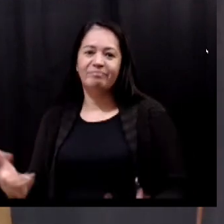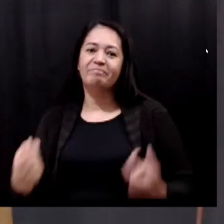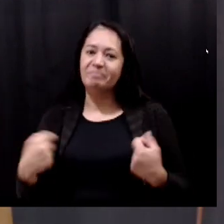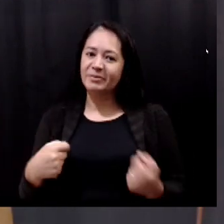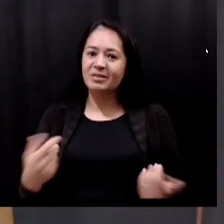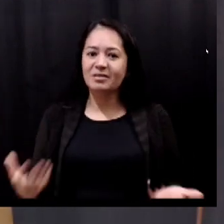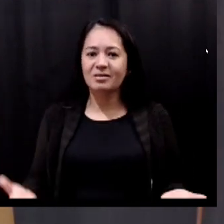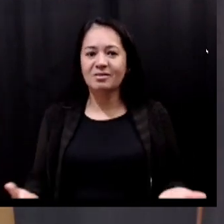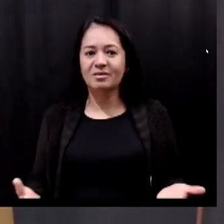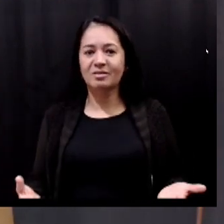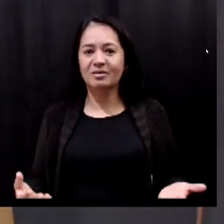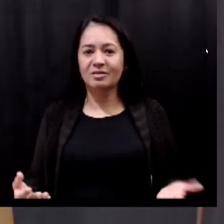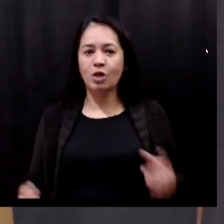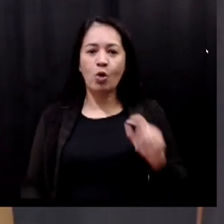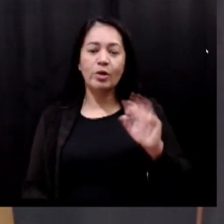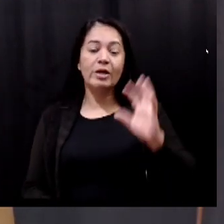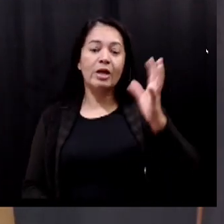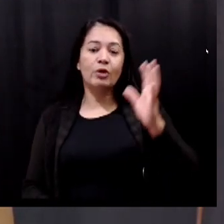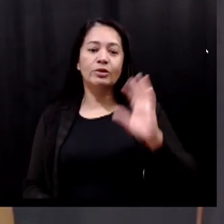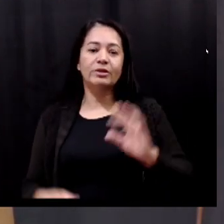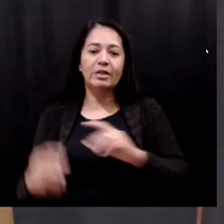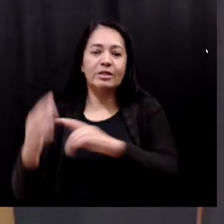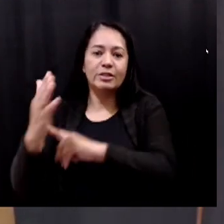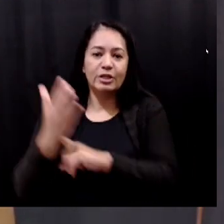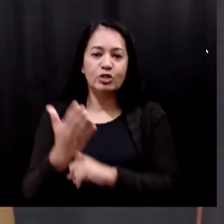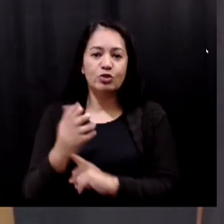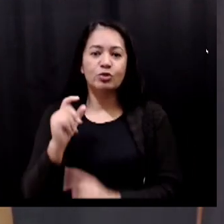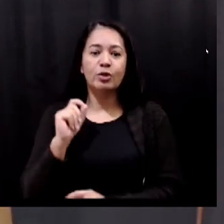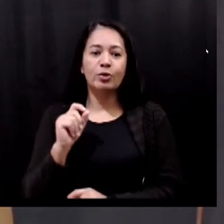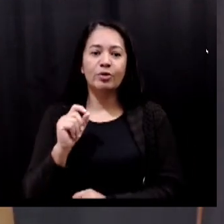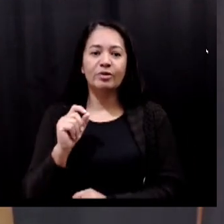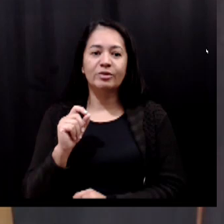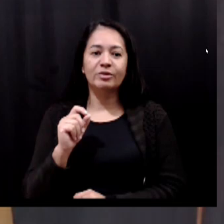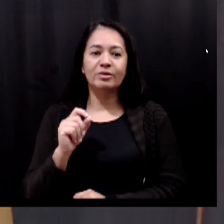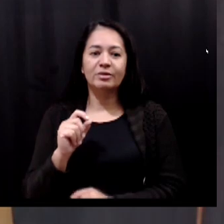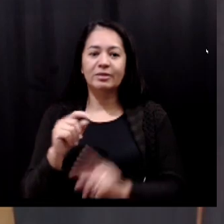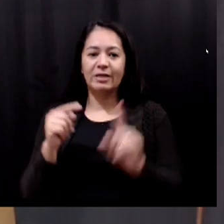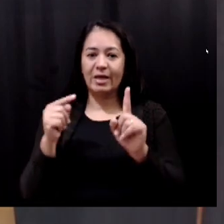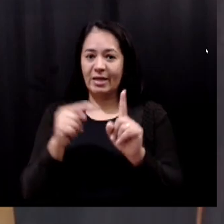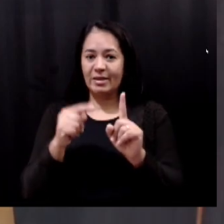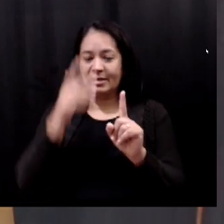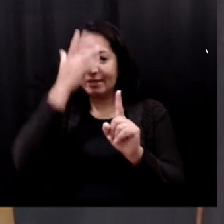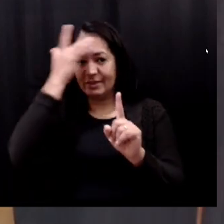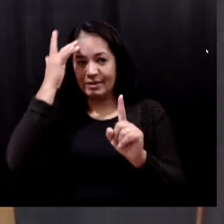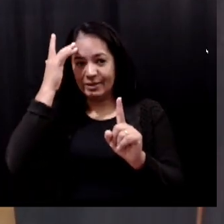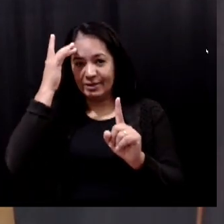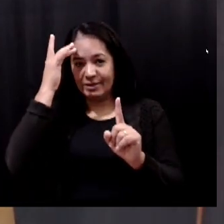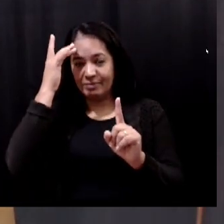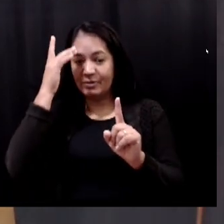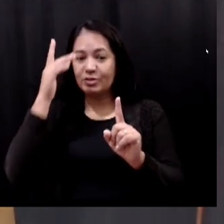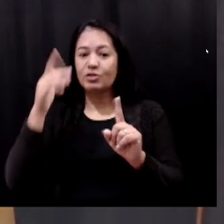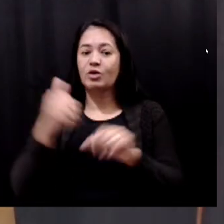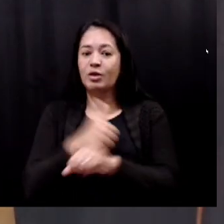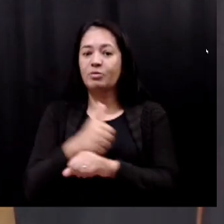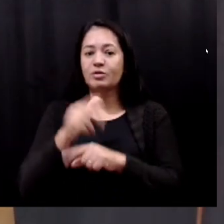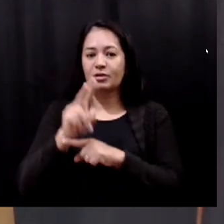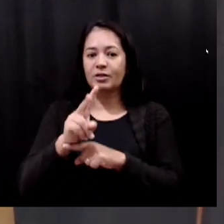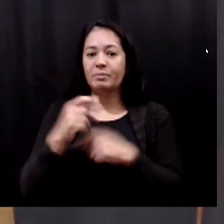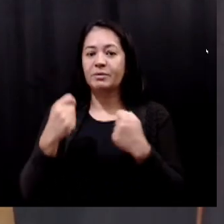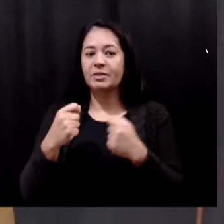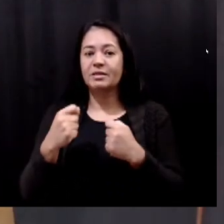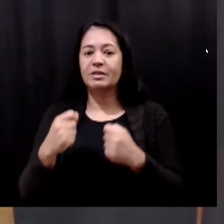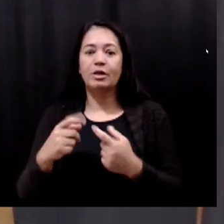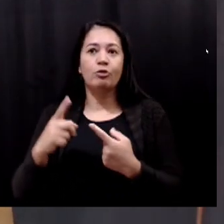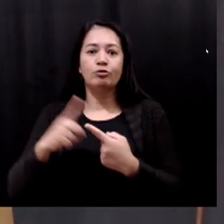que pode nos ajudar nessa questão é o cuidador ter algum tipo de hobby, tá? Por quê? Porque às vezes a gente